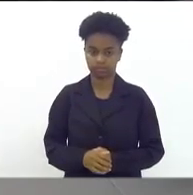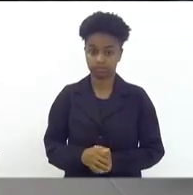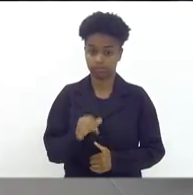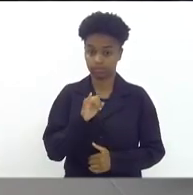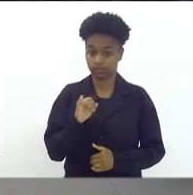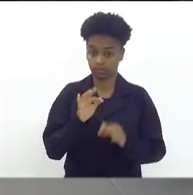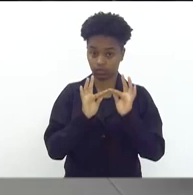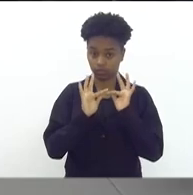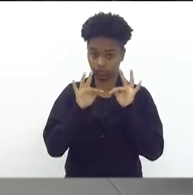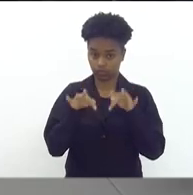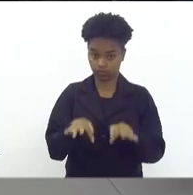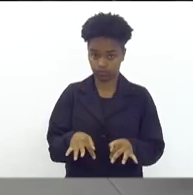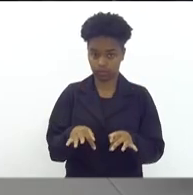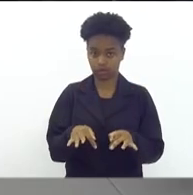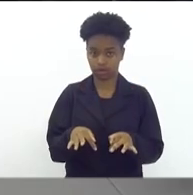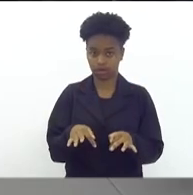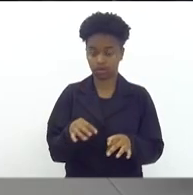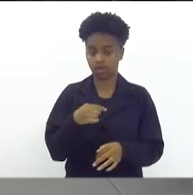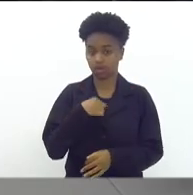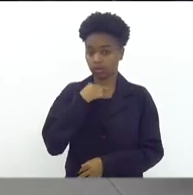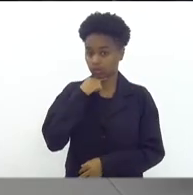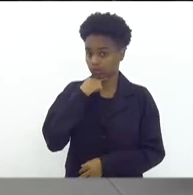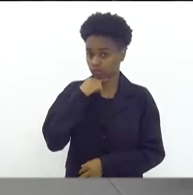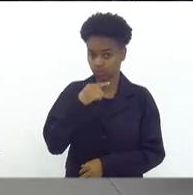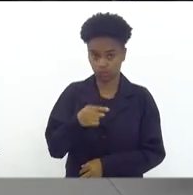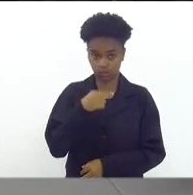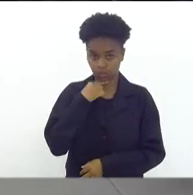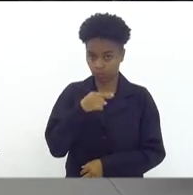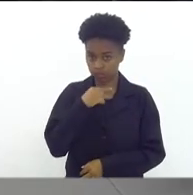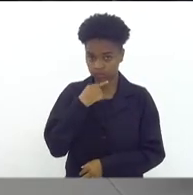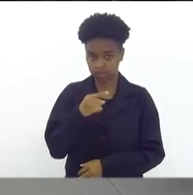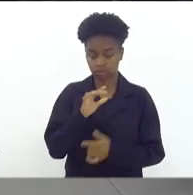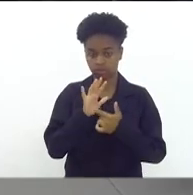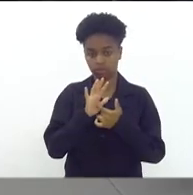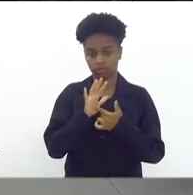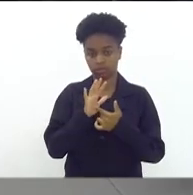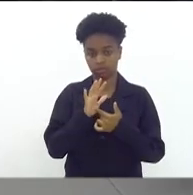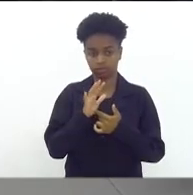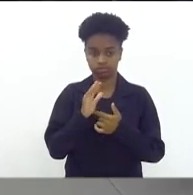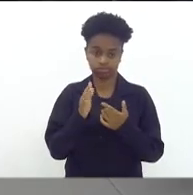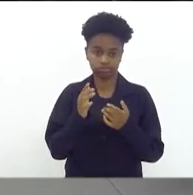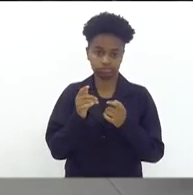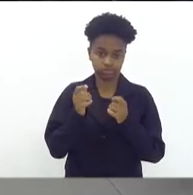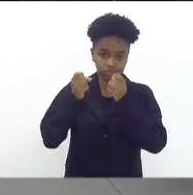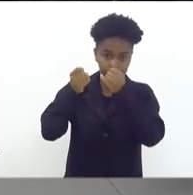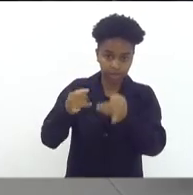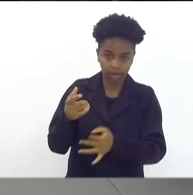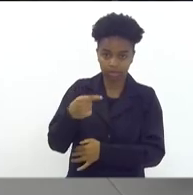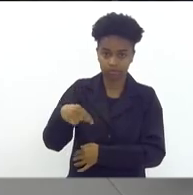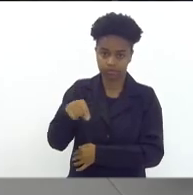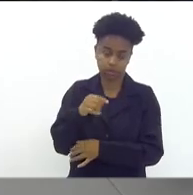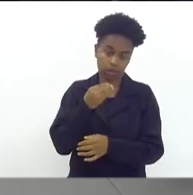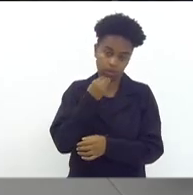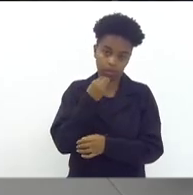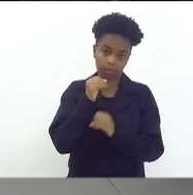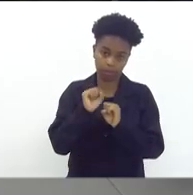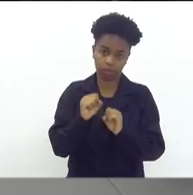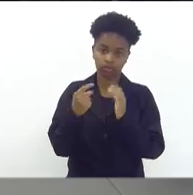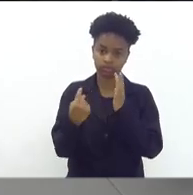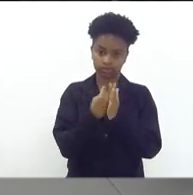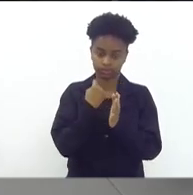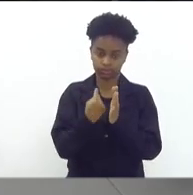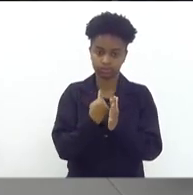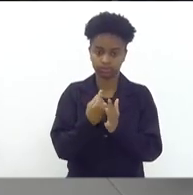final Eu não não conseguia trazer o entendimento de vossa excelência obviamente estarei disposto às perguntas